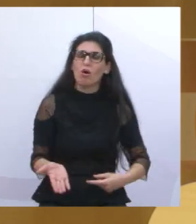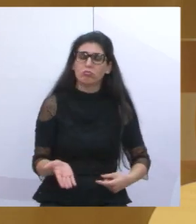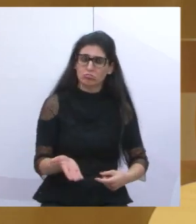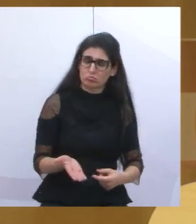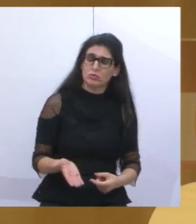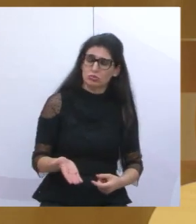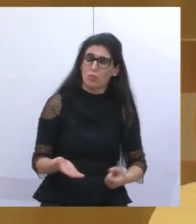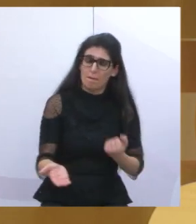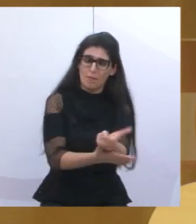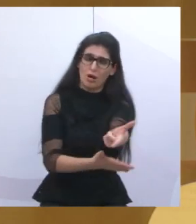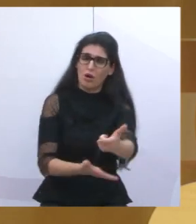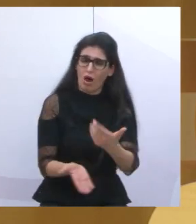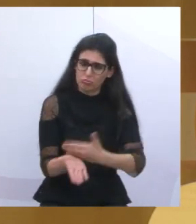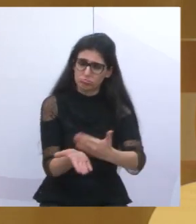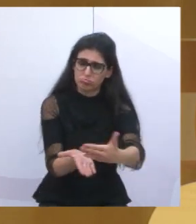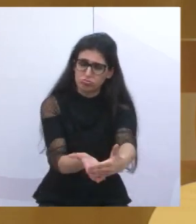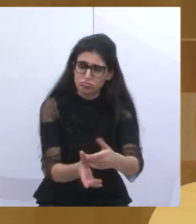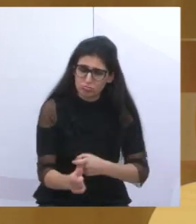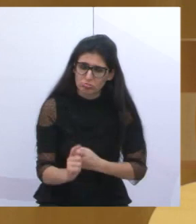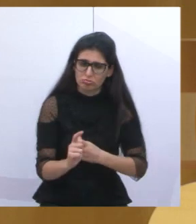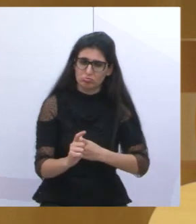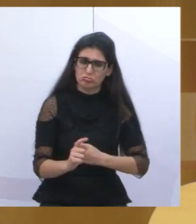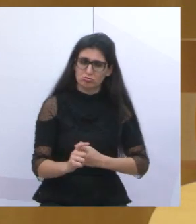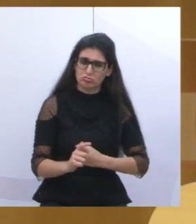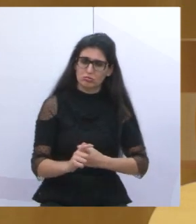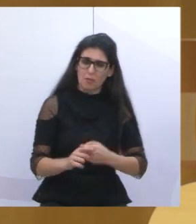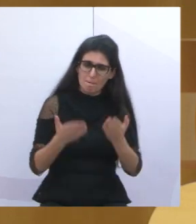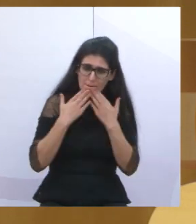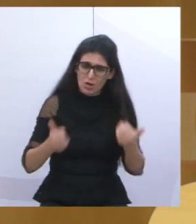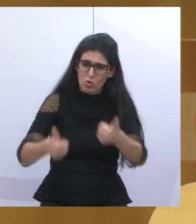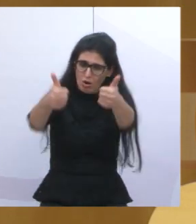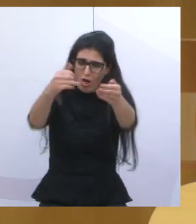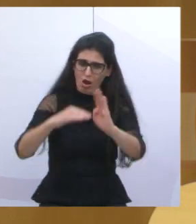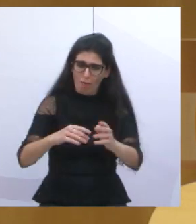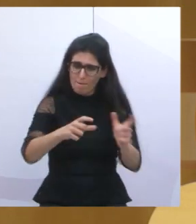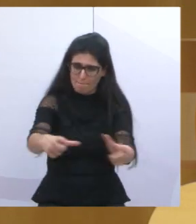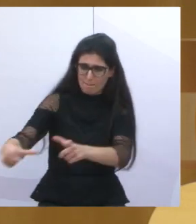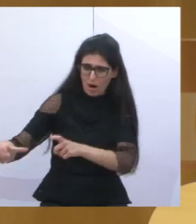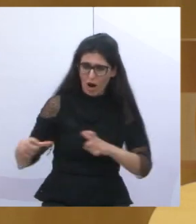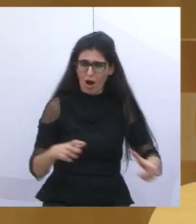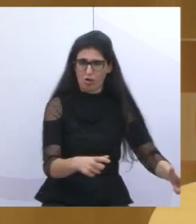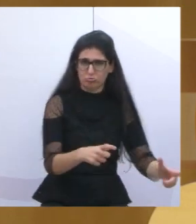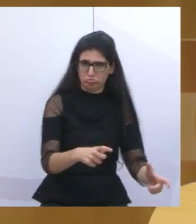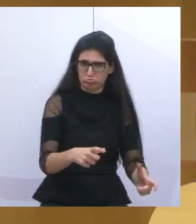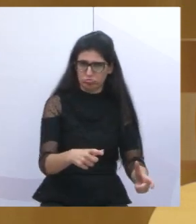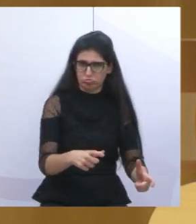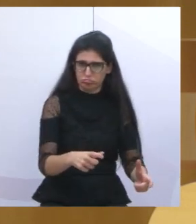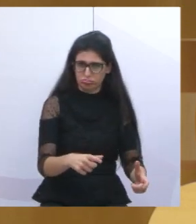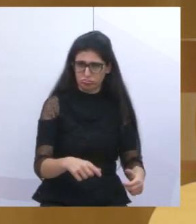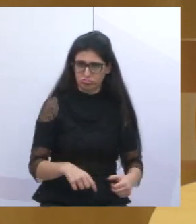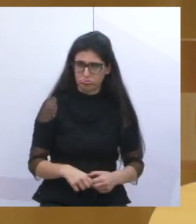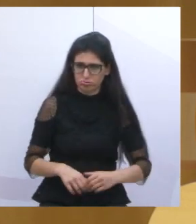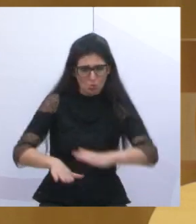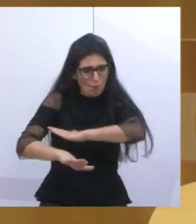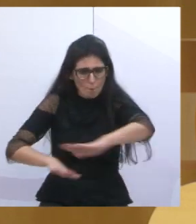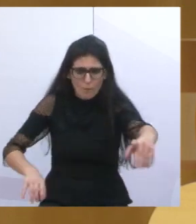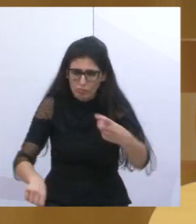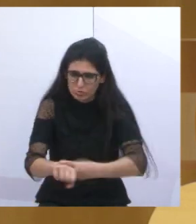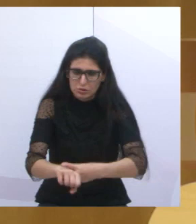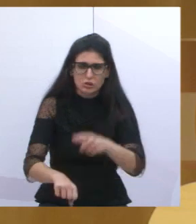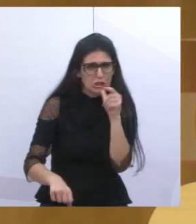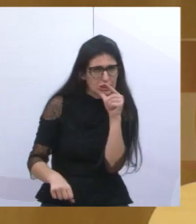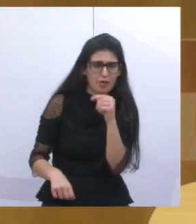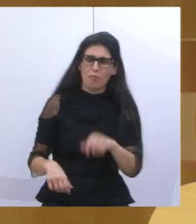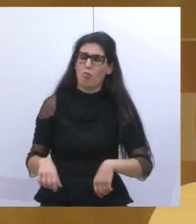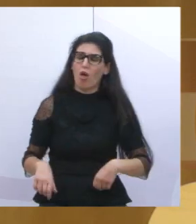bairro. Então, eu sou favorável, sim, que seja a remissão, por conta que nós devemos estar